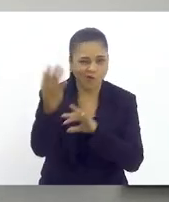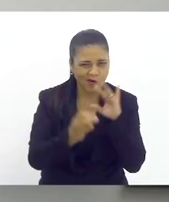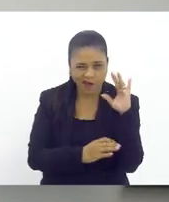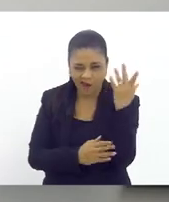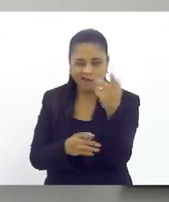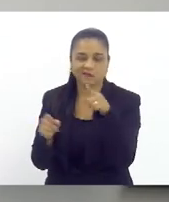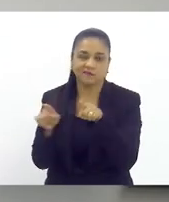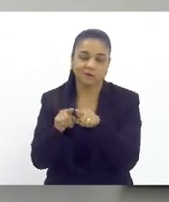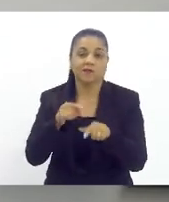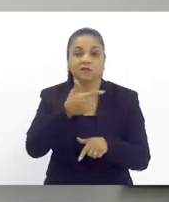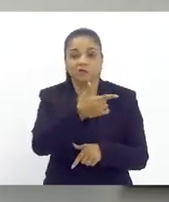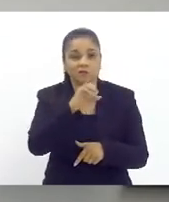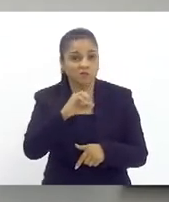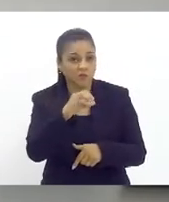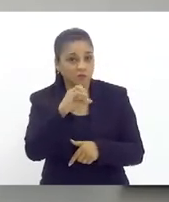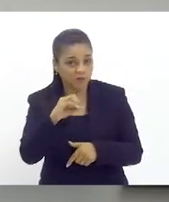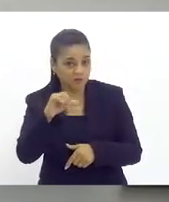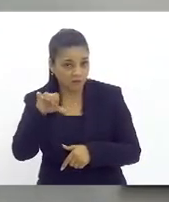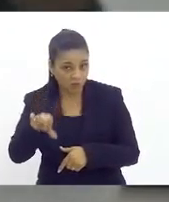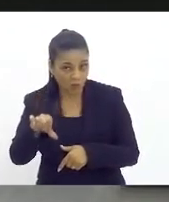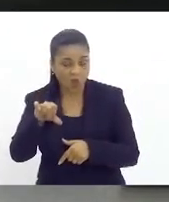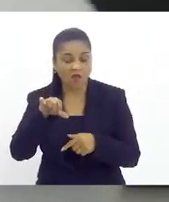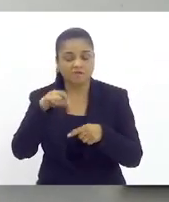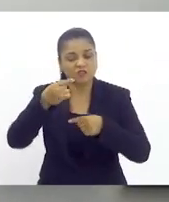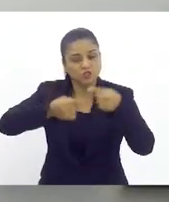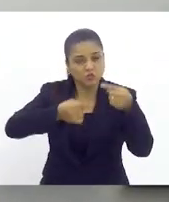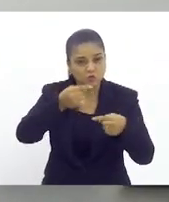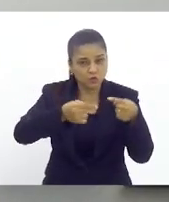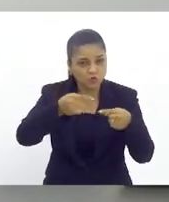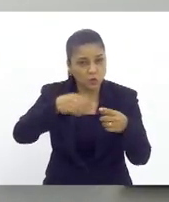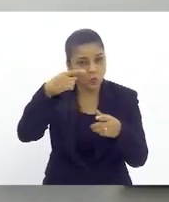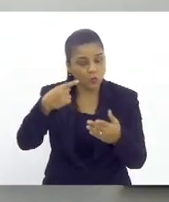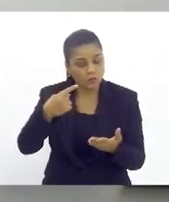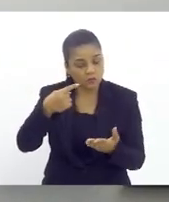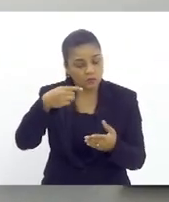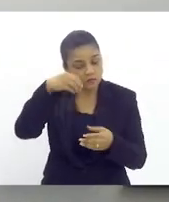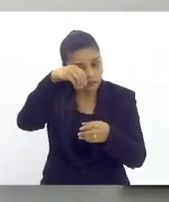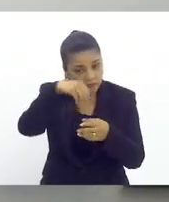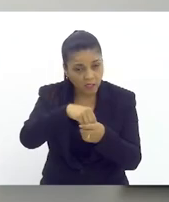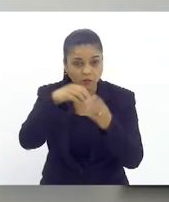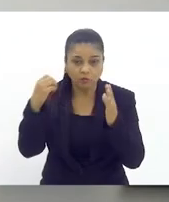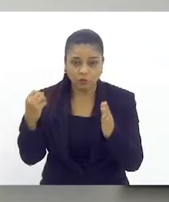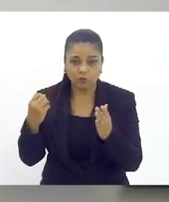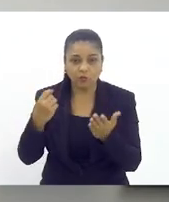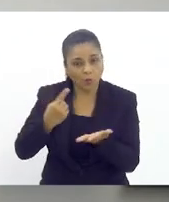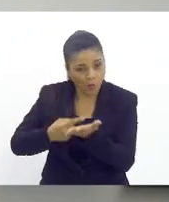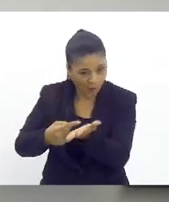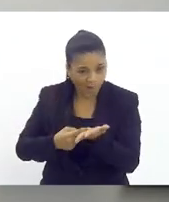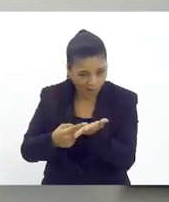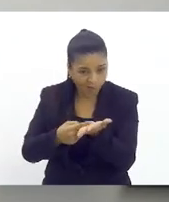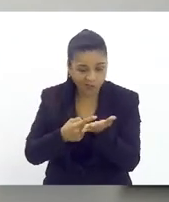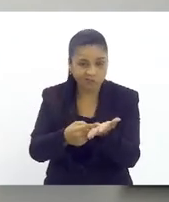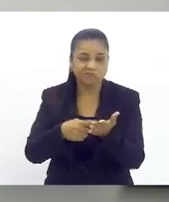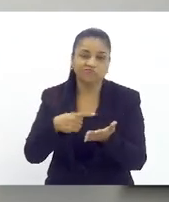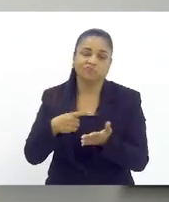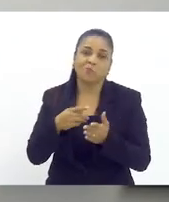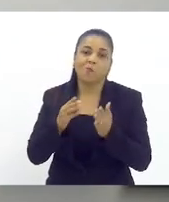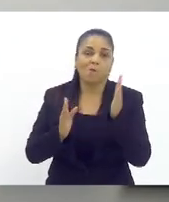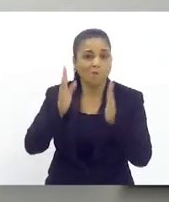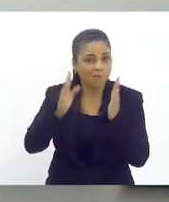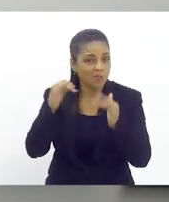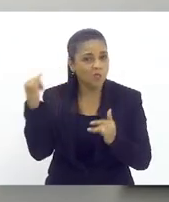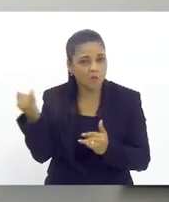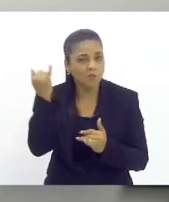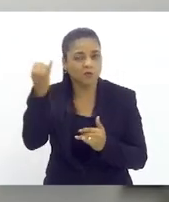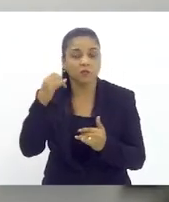2009 e por uma discussão que estava acontecendo dentro do pacto e aqui no estado e por um momento importante sobre restauração e s